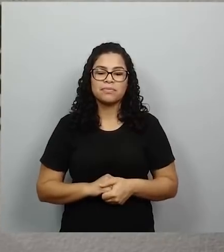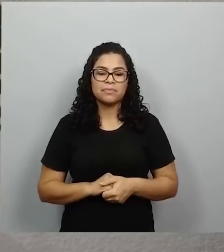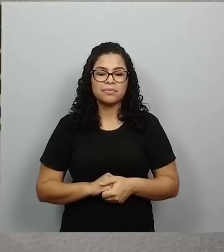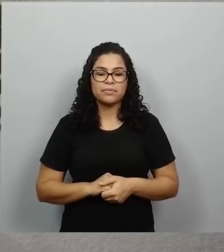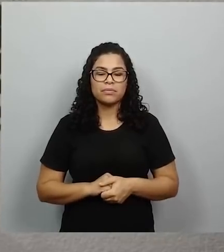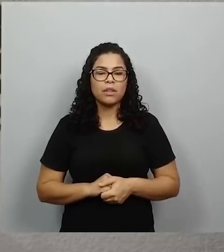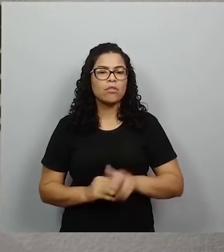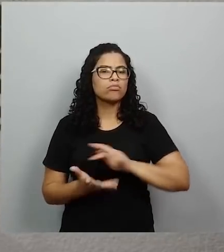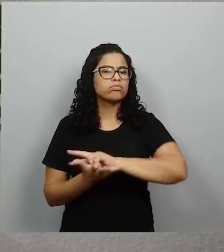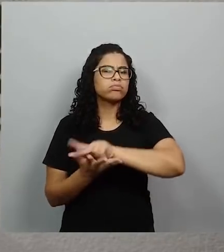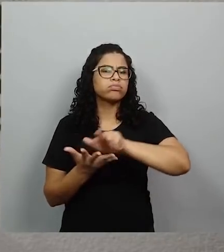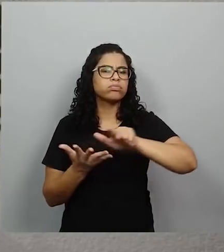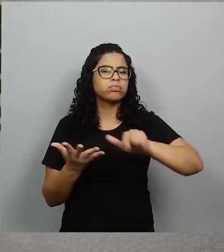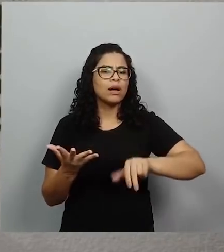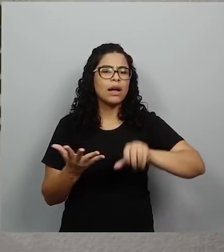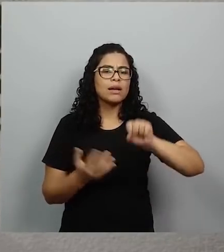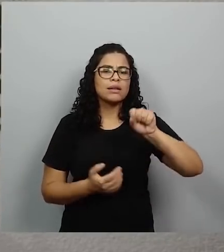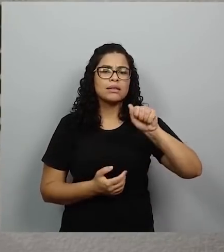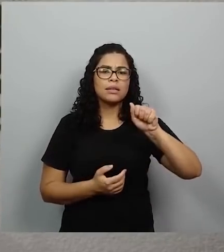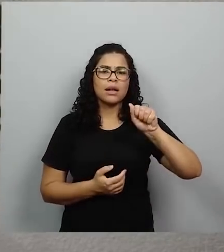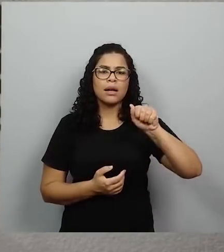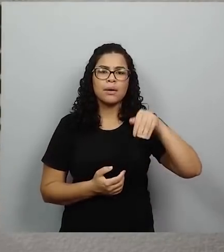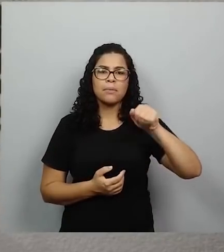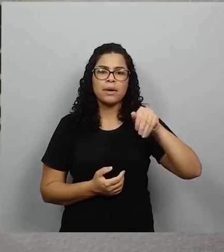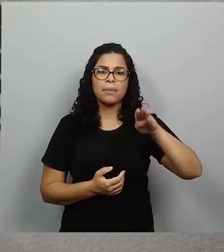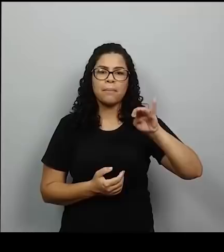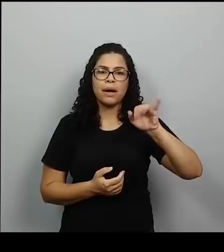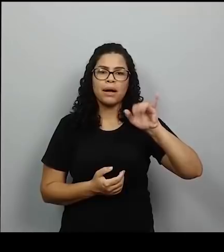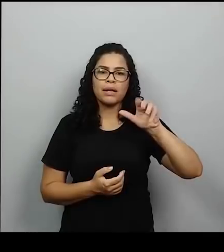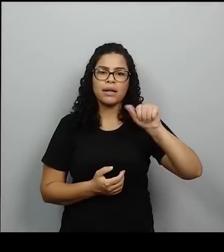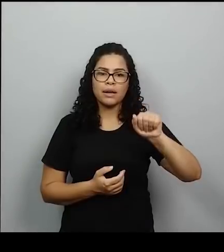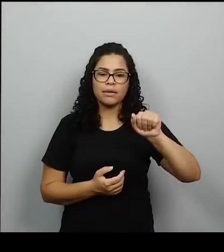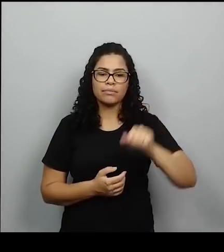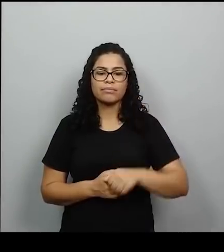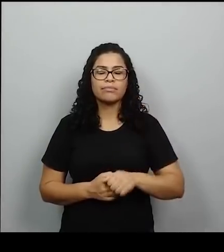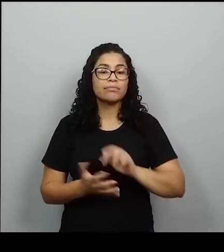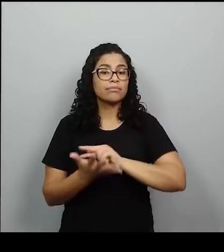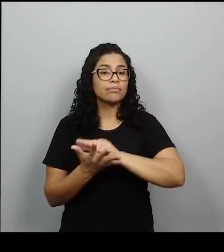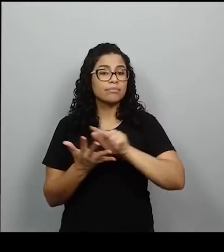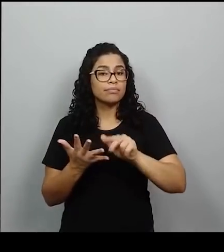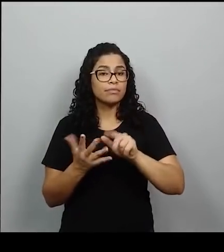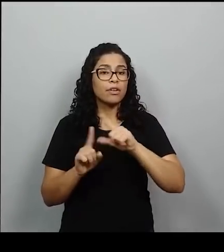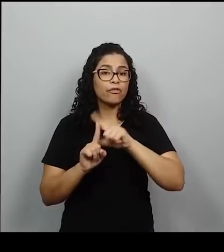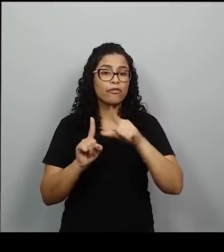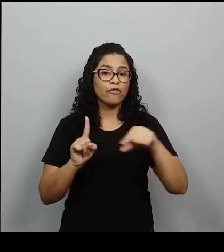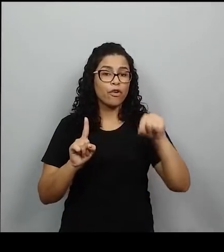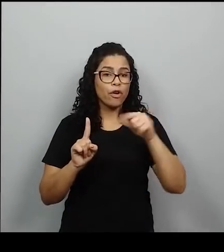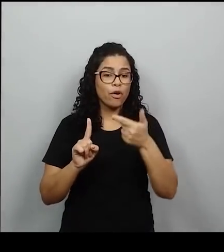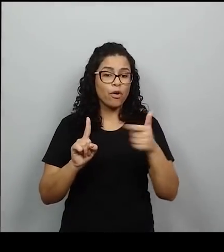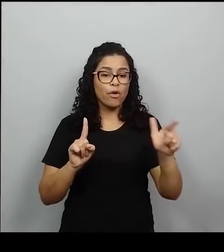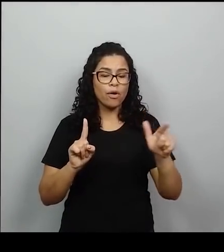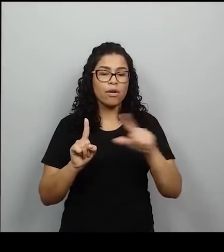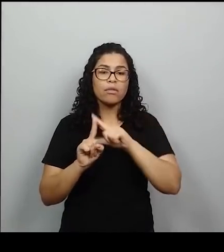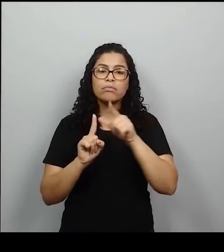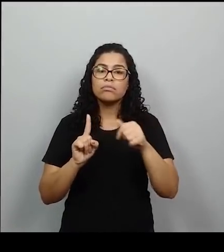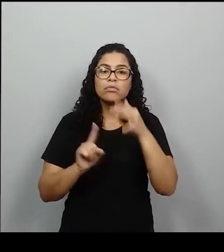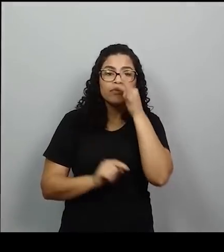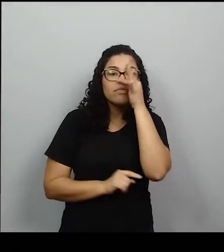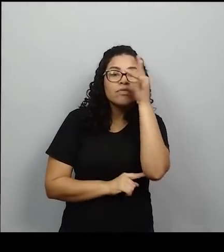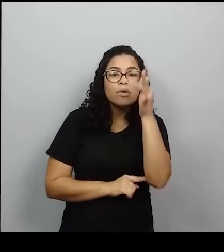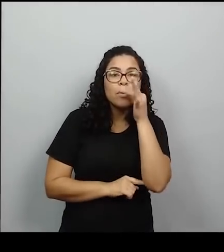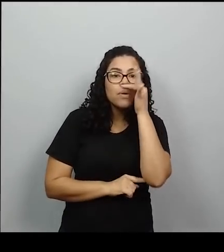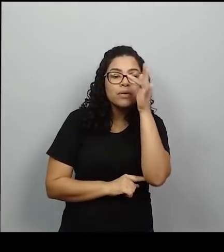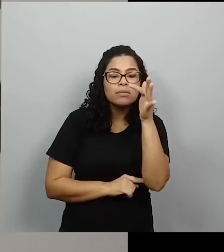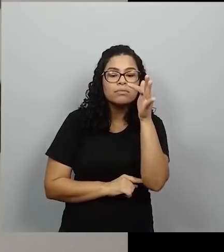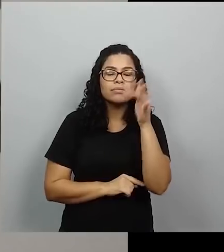Muitas variedades de samambaias nativas da Serra do Mar, folha de mamona, pétalas de flor e folhas